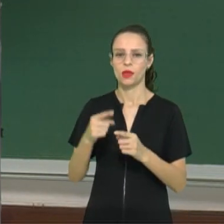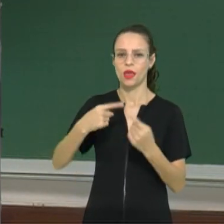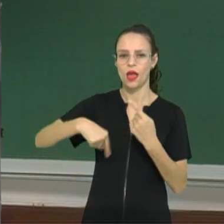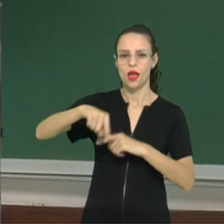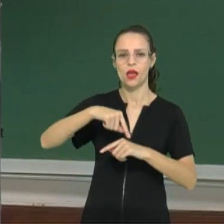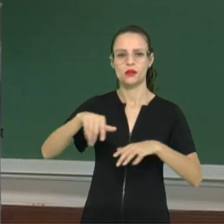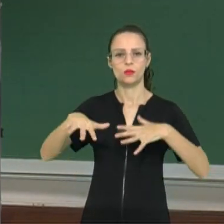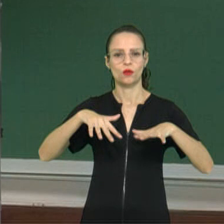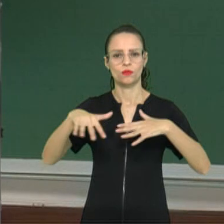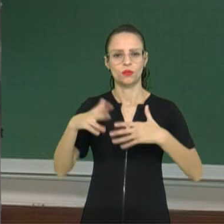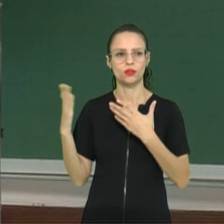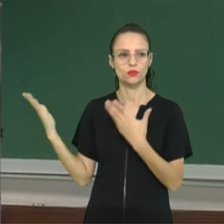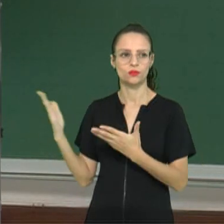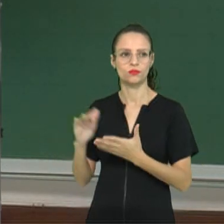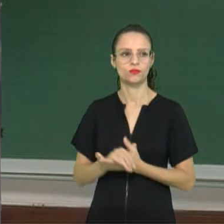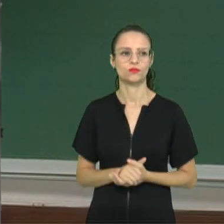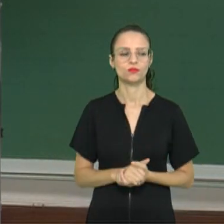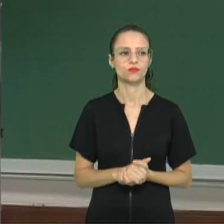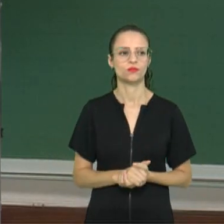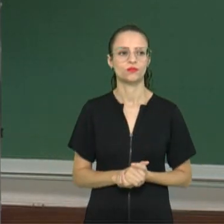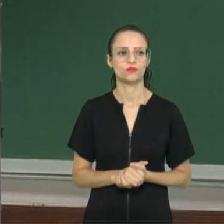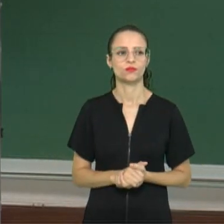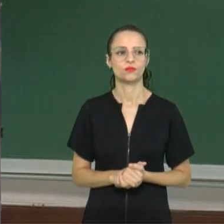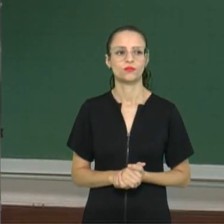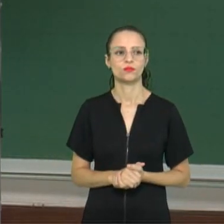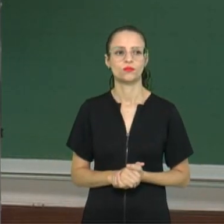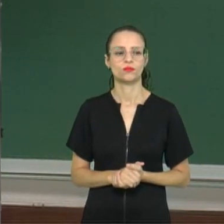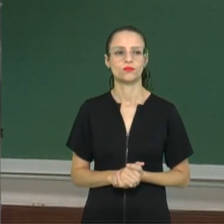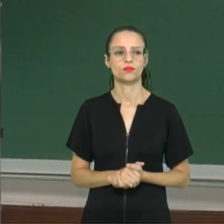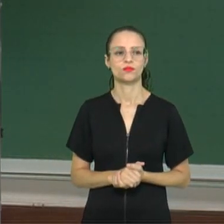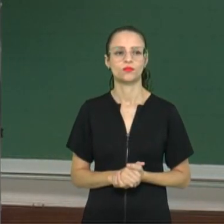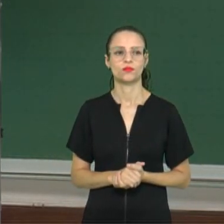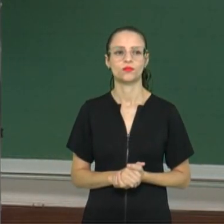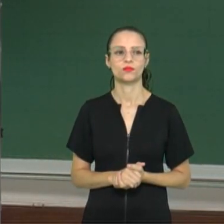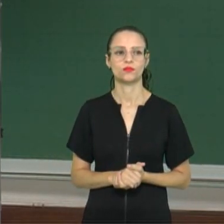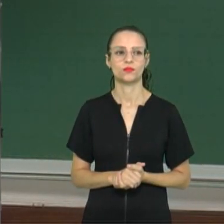apresenta os movimentos de um bêbado, né? Então é o estilo chamado bêbado.